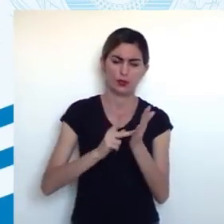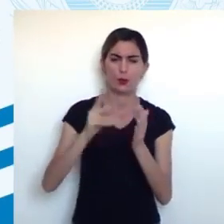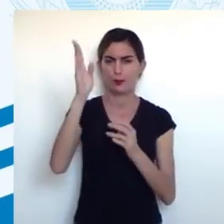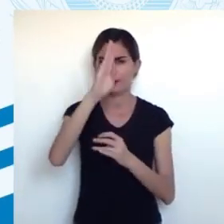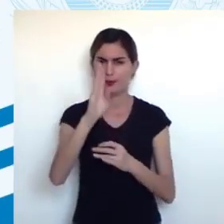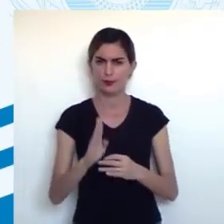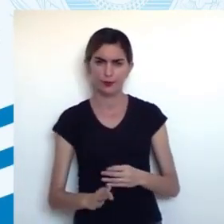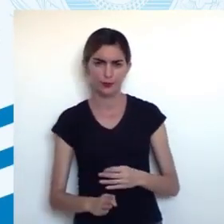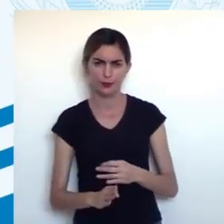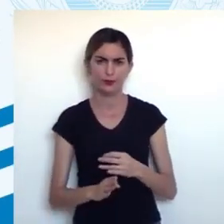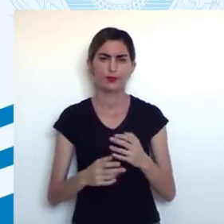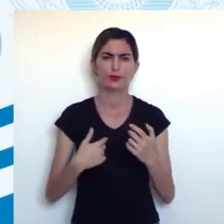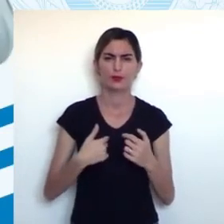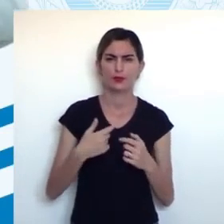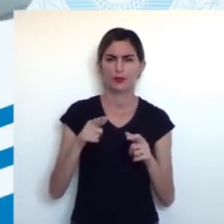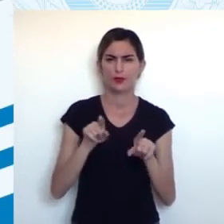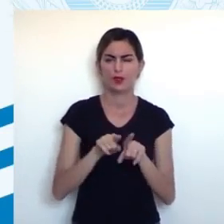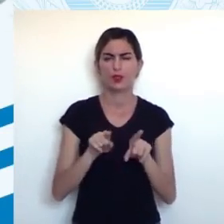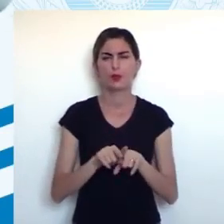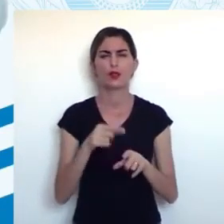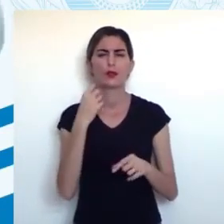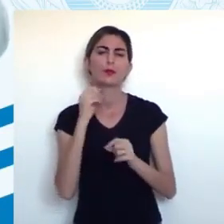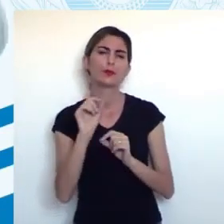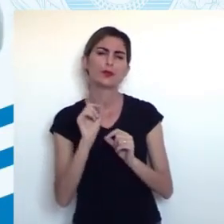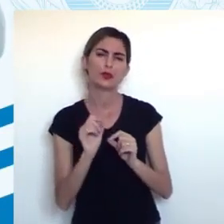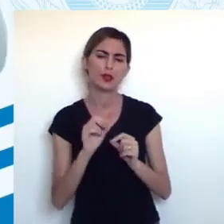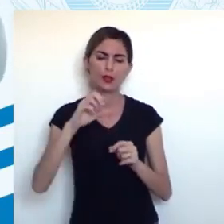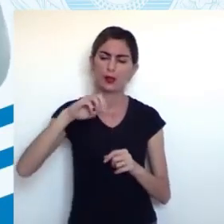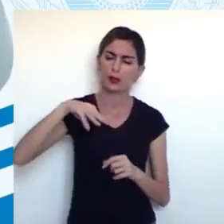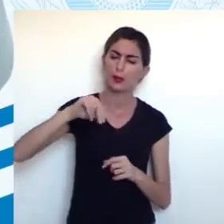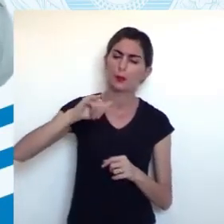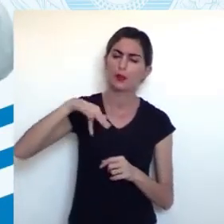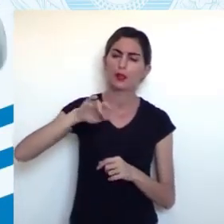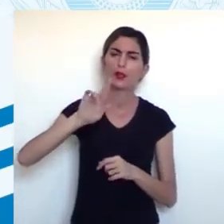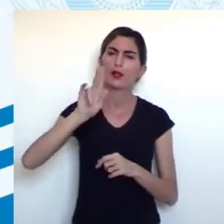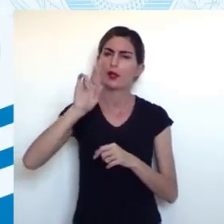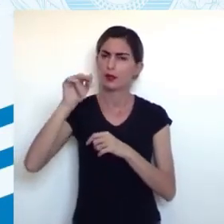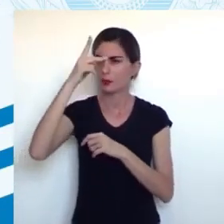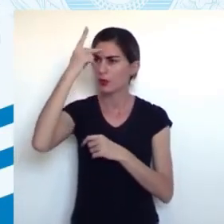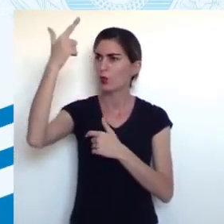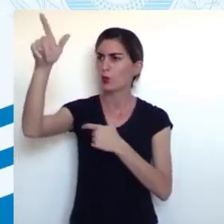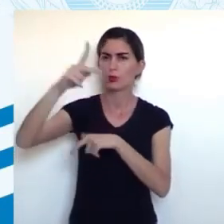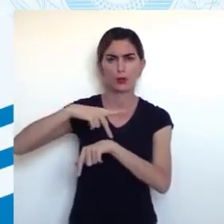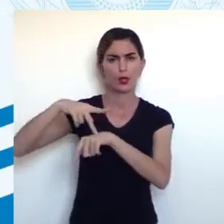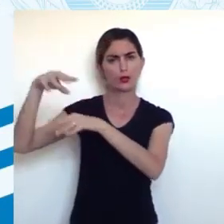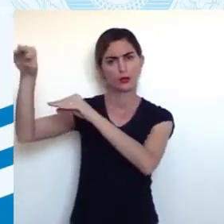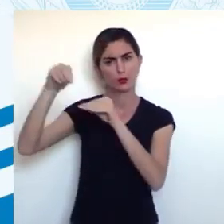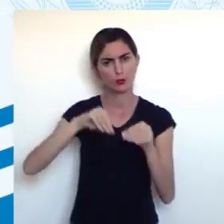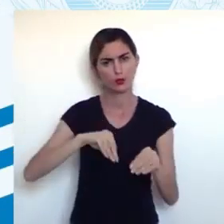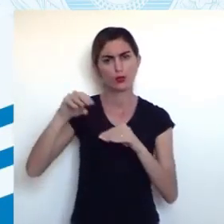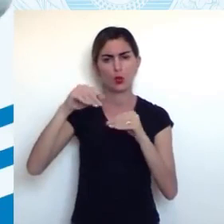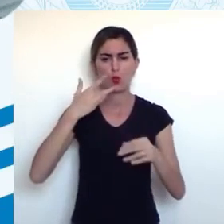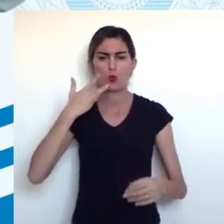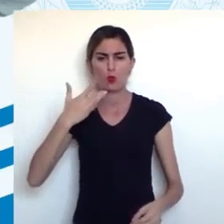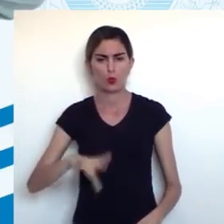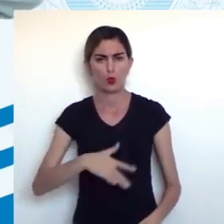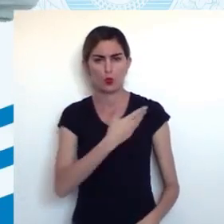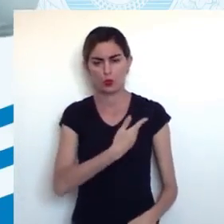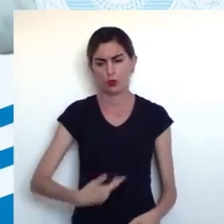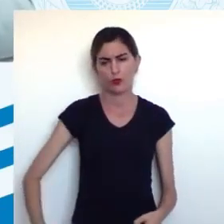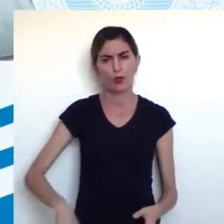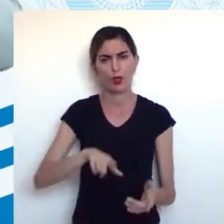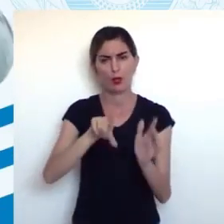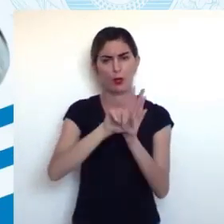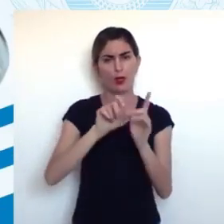chegou ao Brasil, principalmente por meio de quem? Dos imigrantes, é isso, tão temido pelo governo que criou a lei